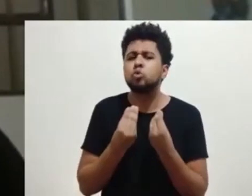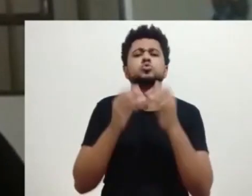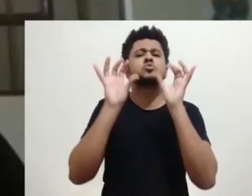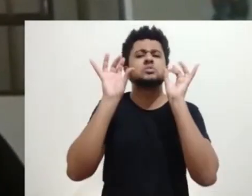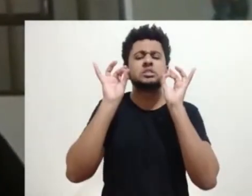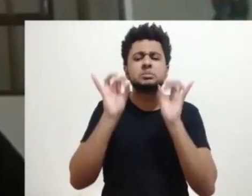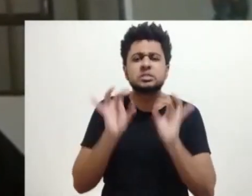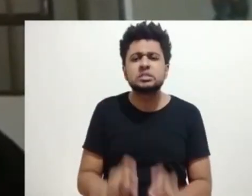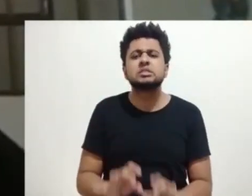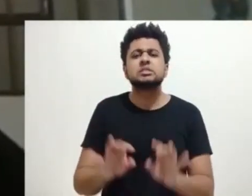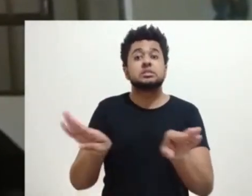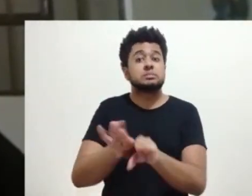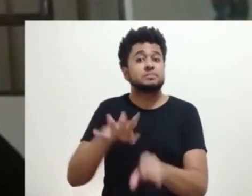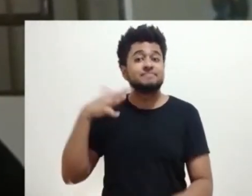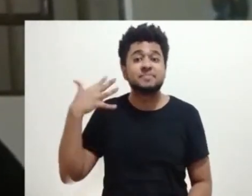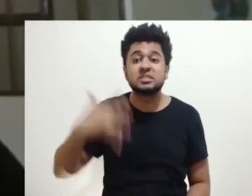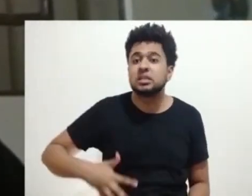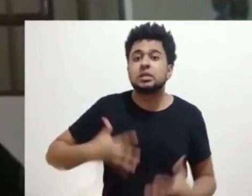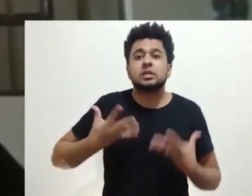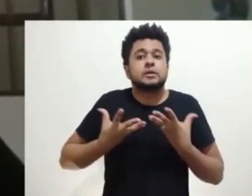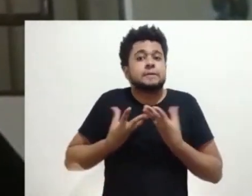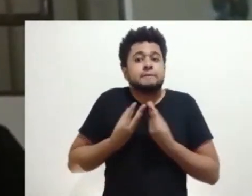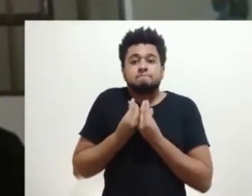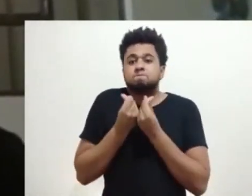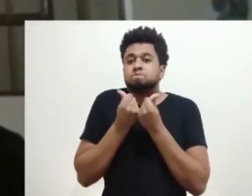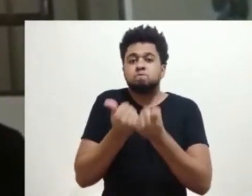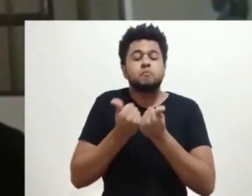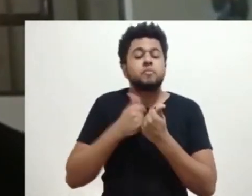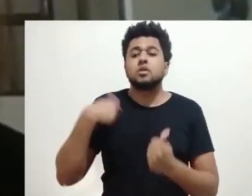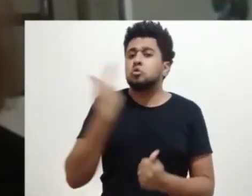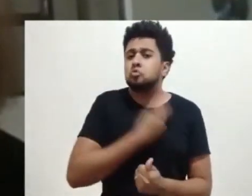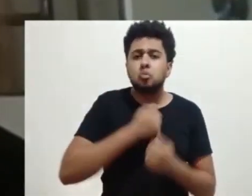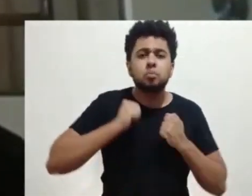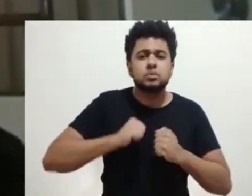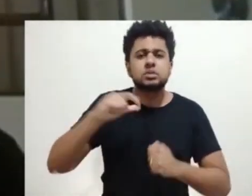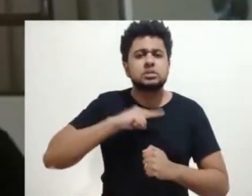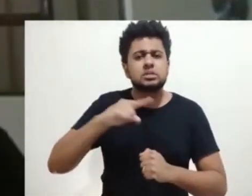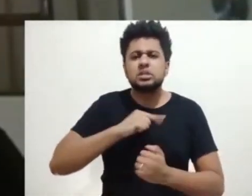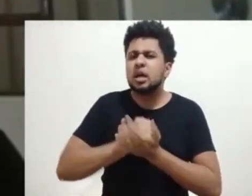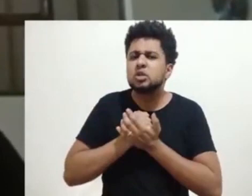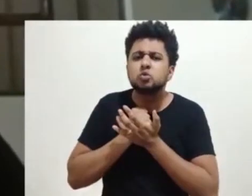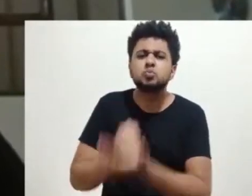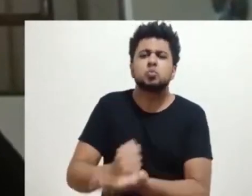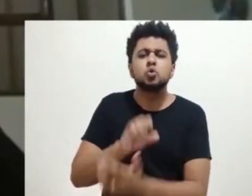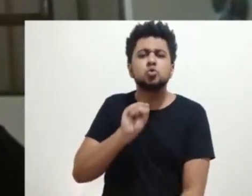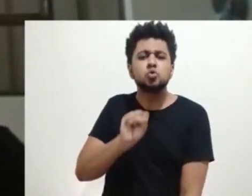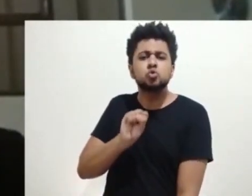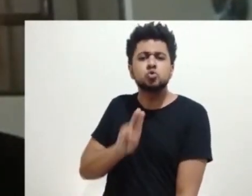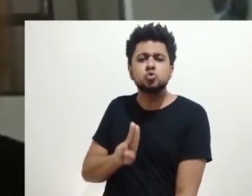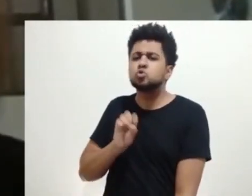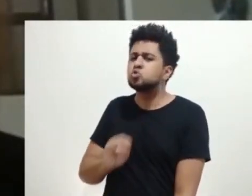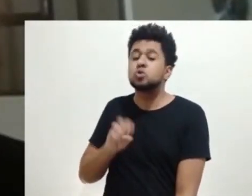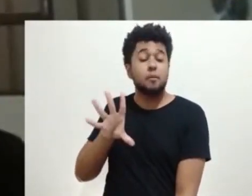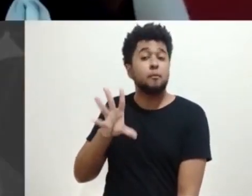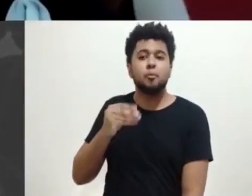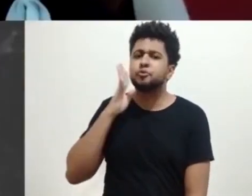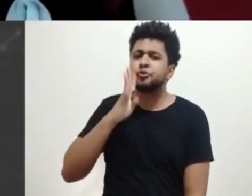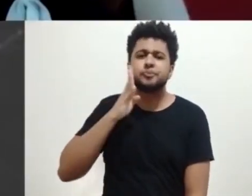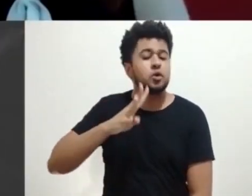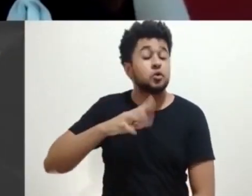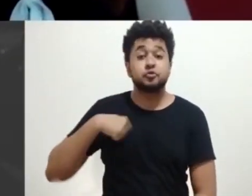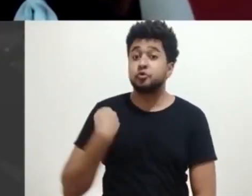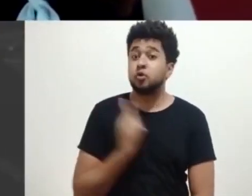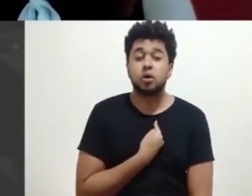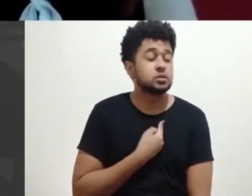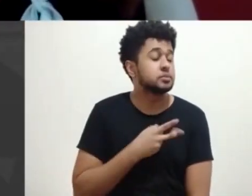específica e cara, e vamos ter para atender o SUS, isso é muito bacana. Meu Deus, eu acho